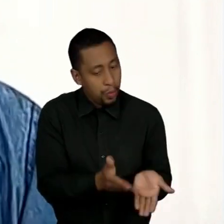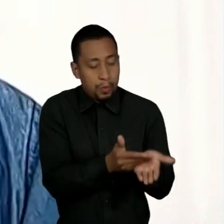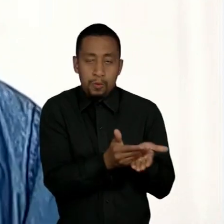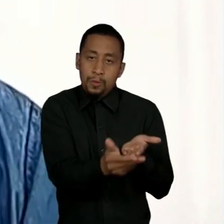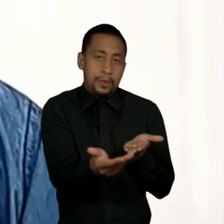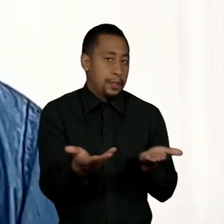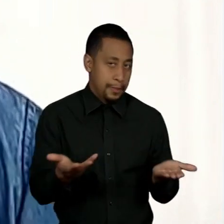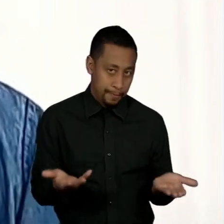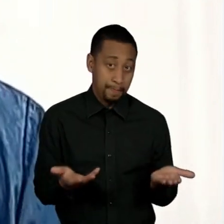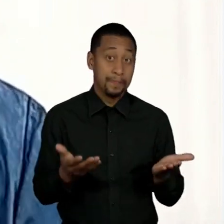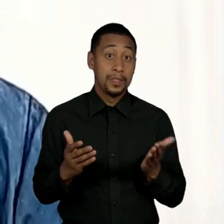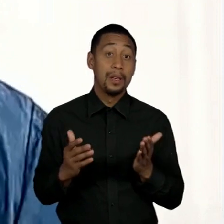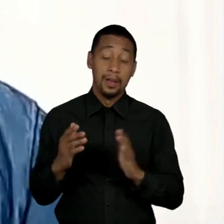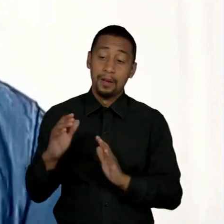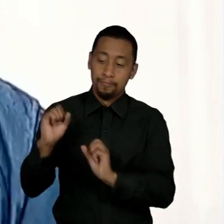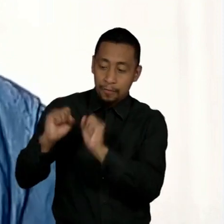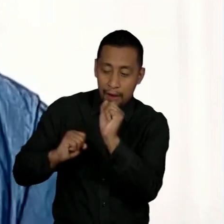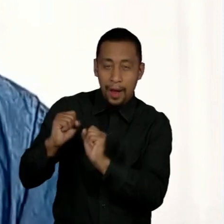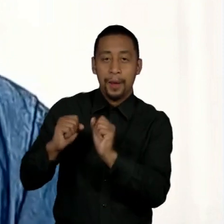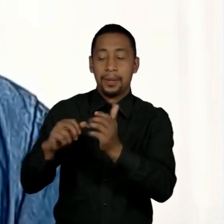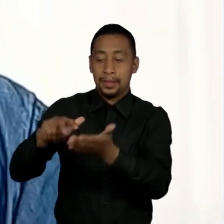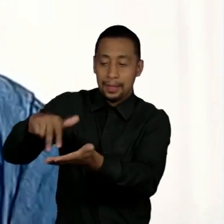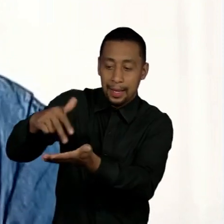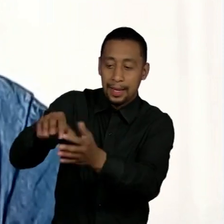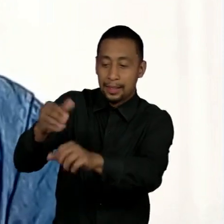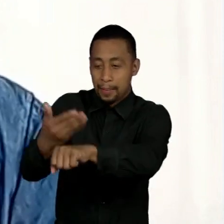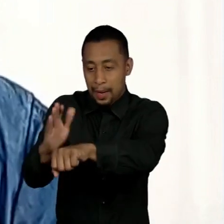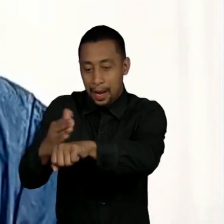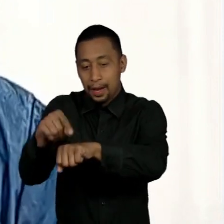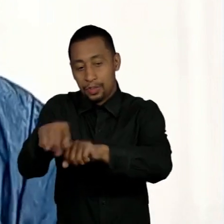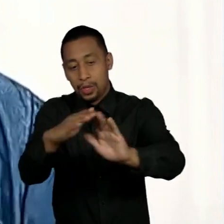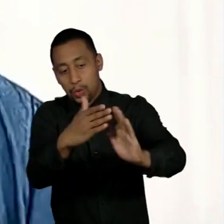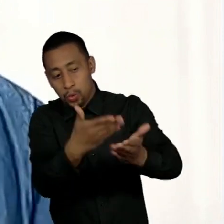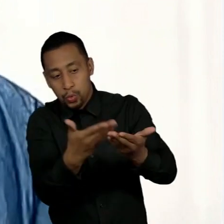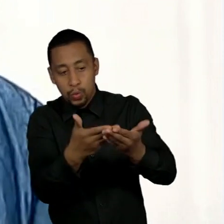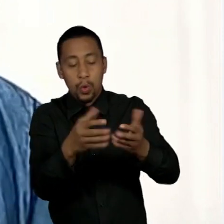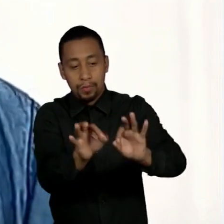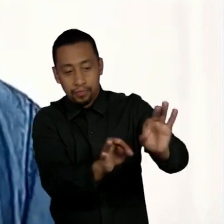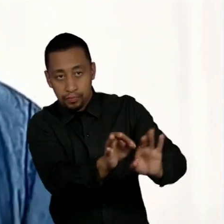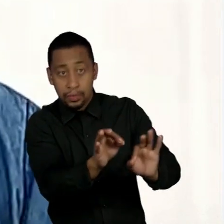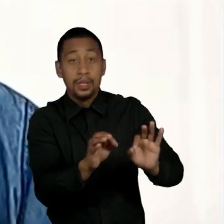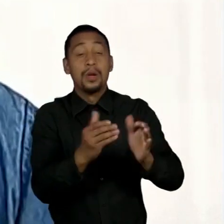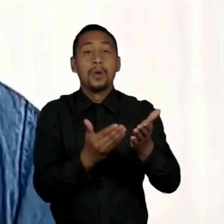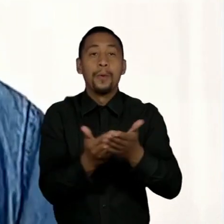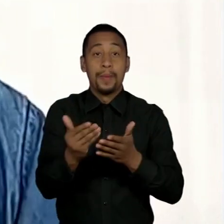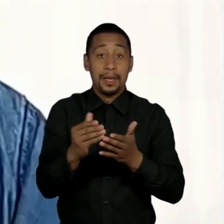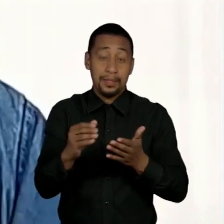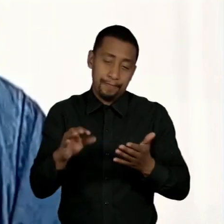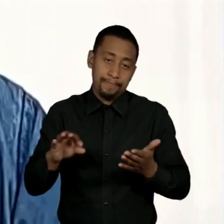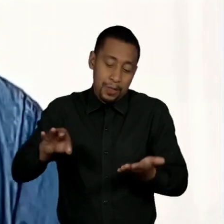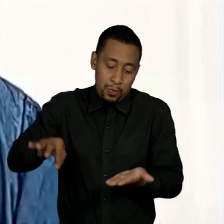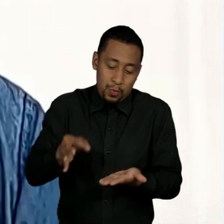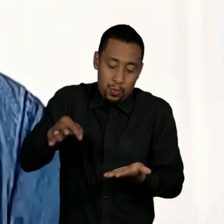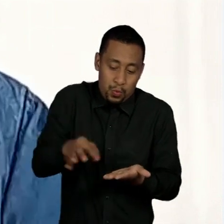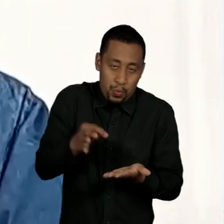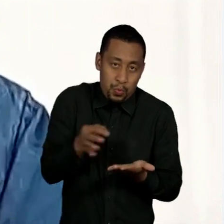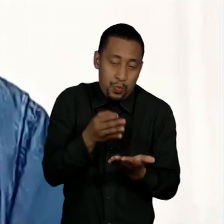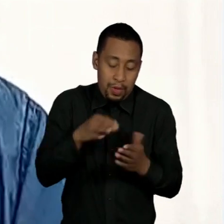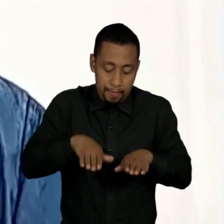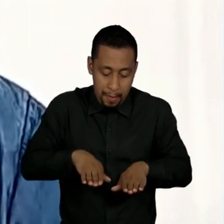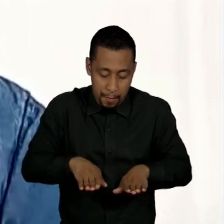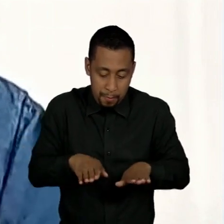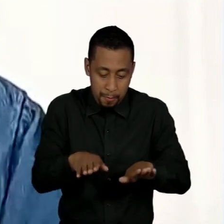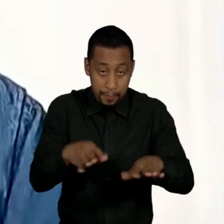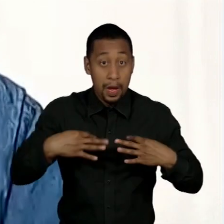essa cadeia produtiva ela vai iniciar a produção ali das indumentárias que serão utilizadas pelas